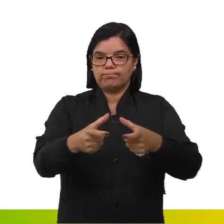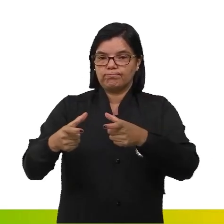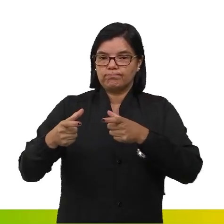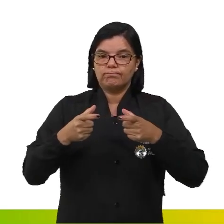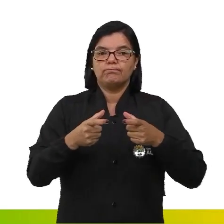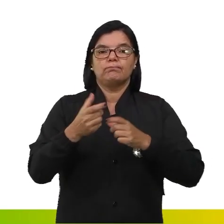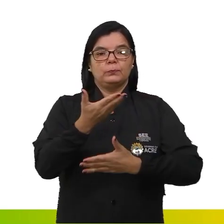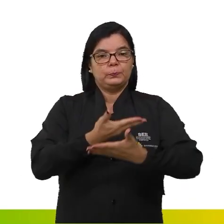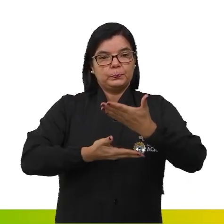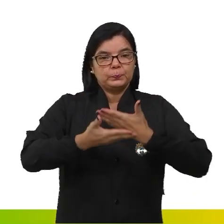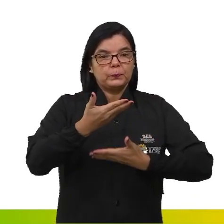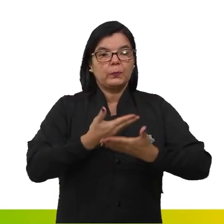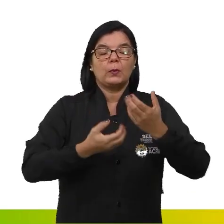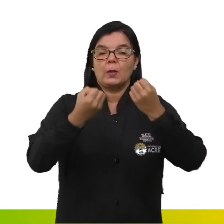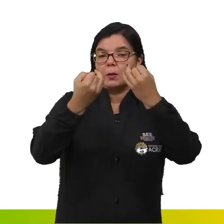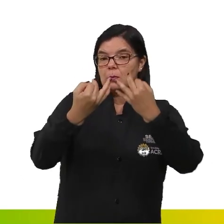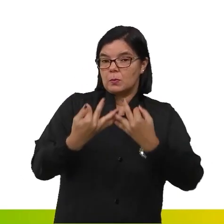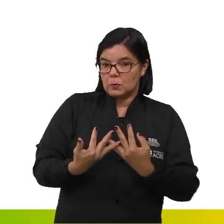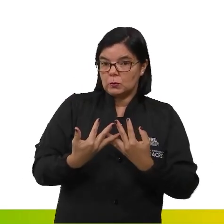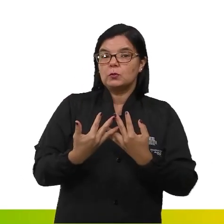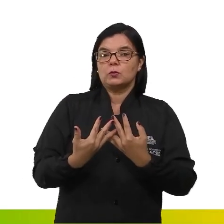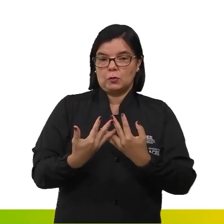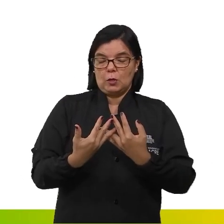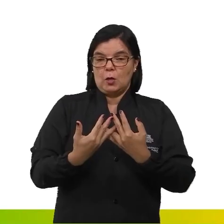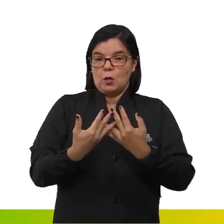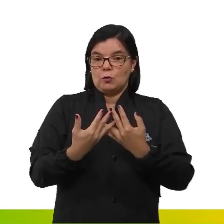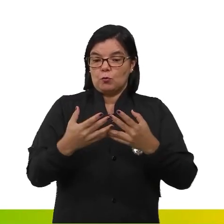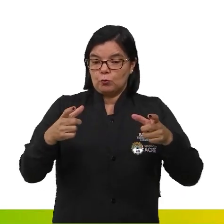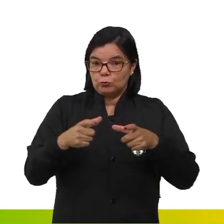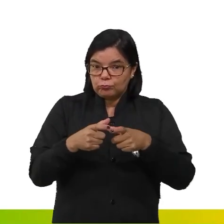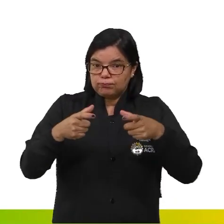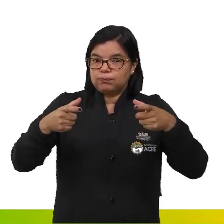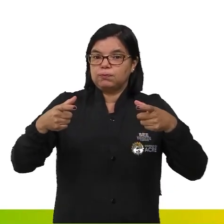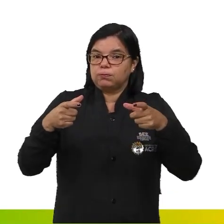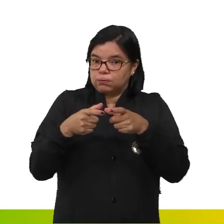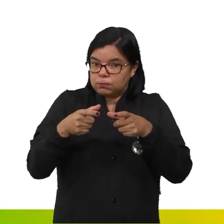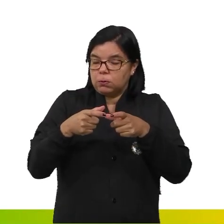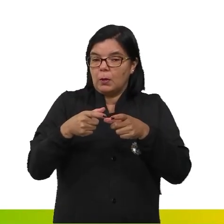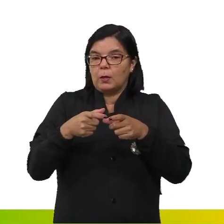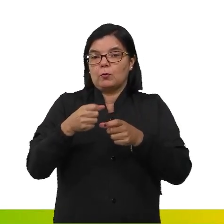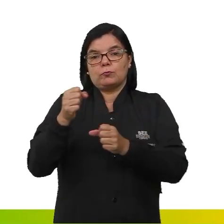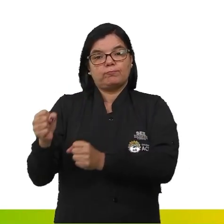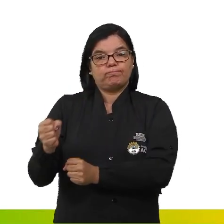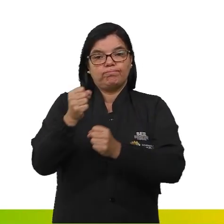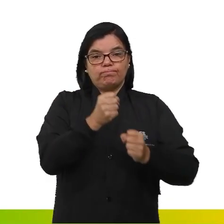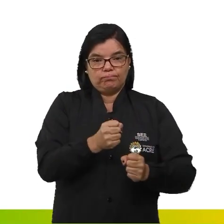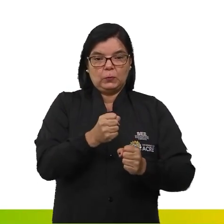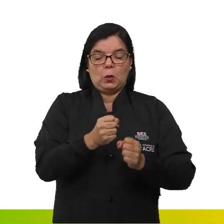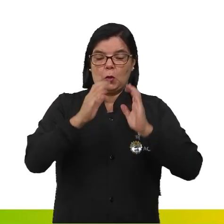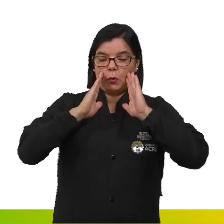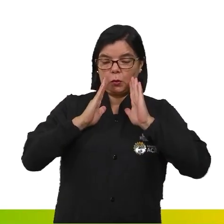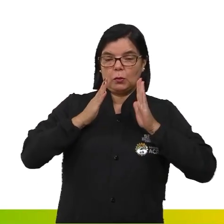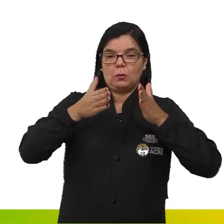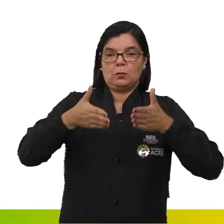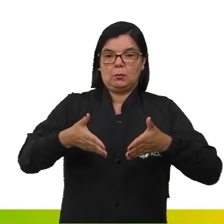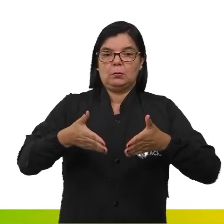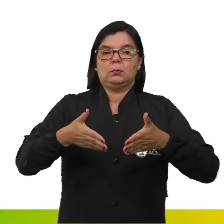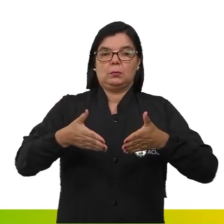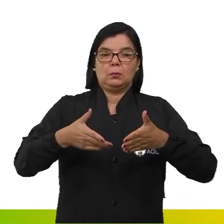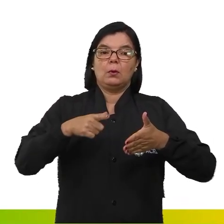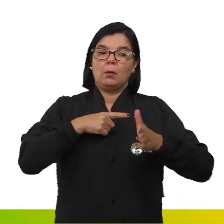relações sociais. Ele fala dos micropoderes, questionando a ideia de um poder centralizado